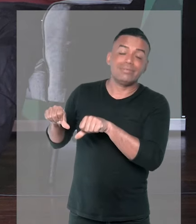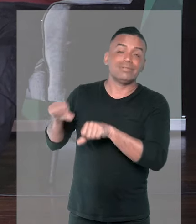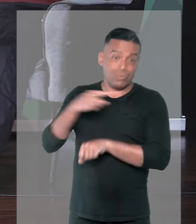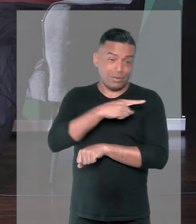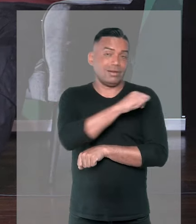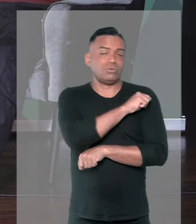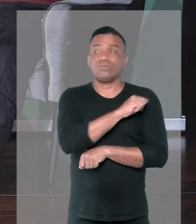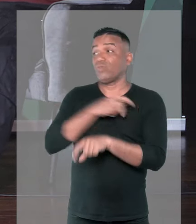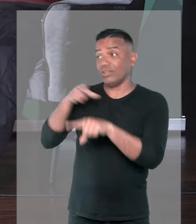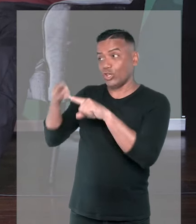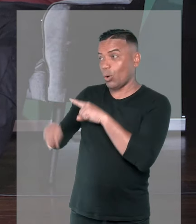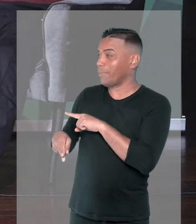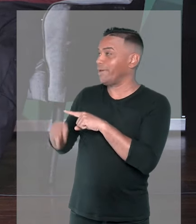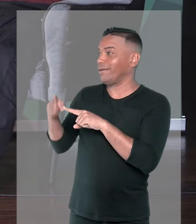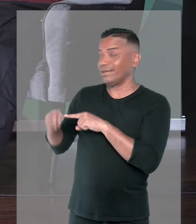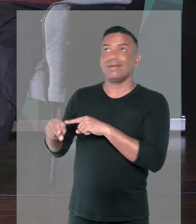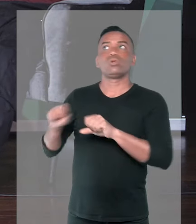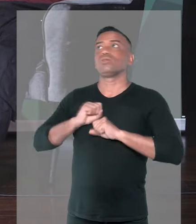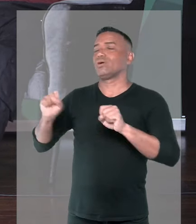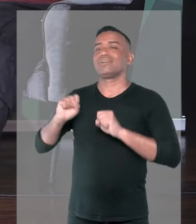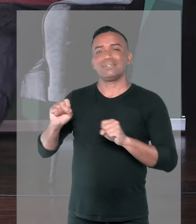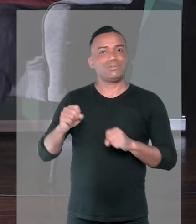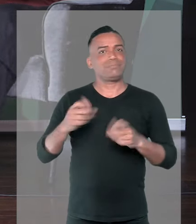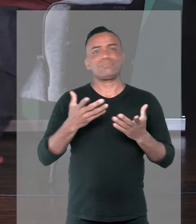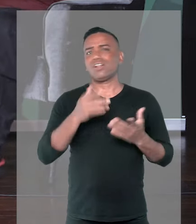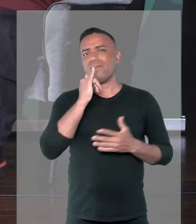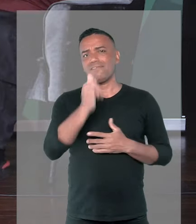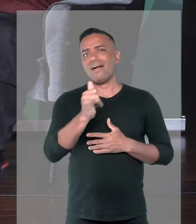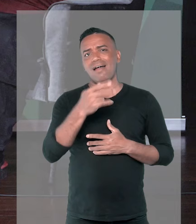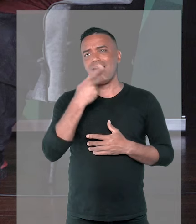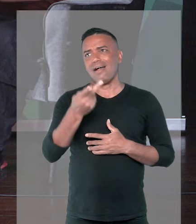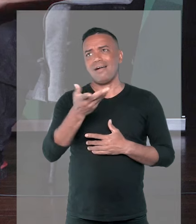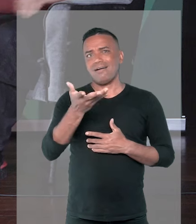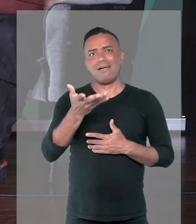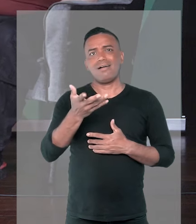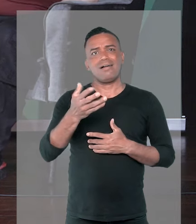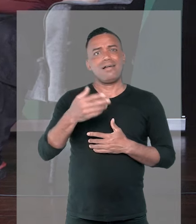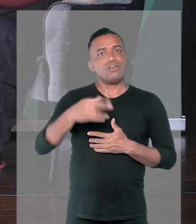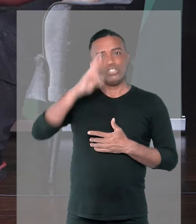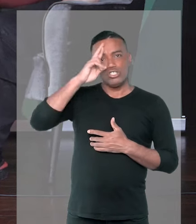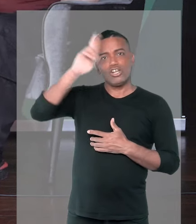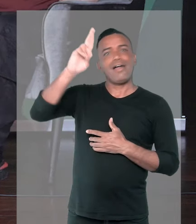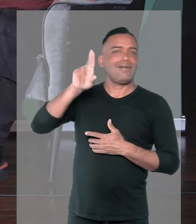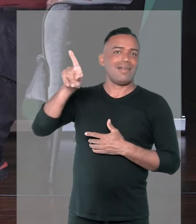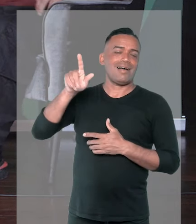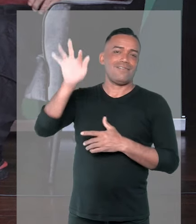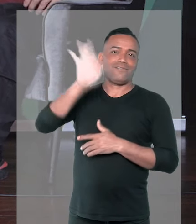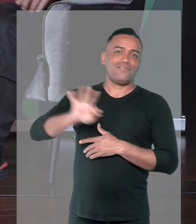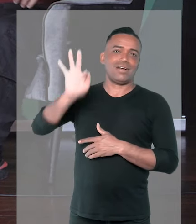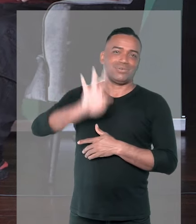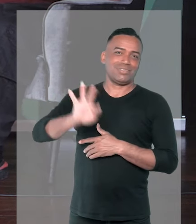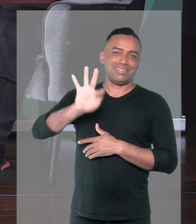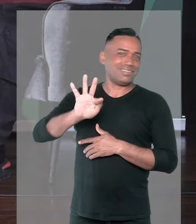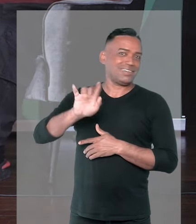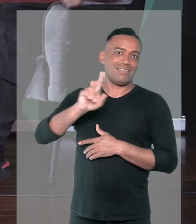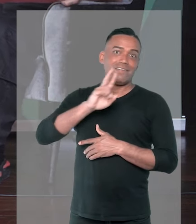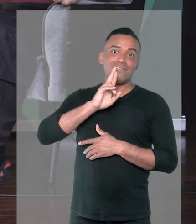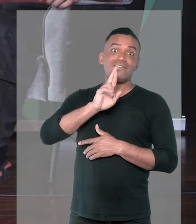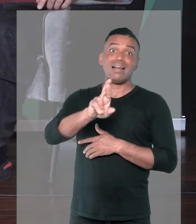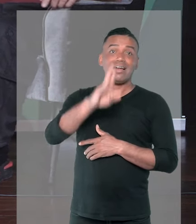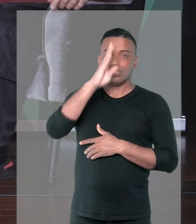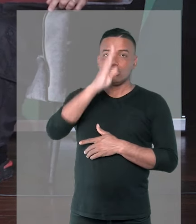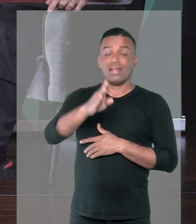deixa eu te interromper de novo T dorante você acha que ele vai dizer onde ele não vai dizer para você que é o reitor da faculdade não vai falar pros outros ele não ele vai